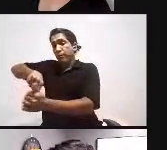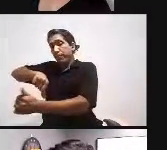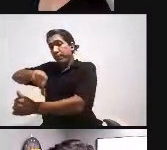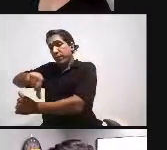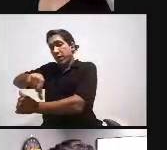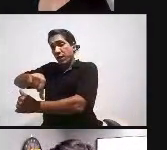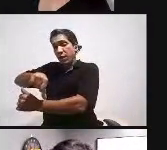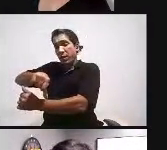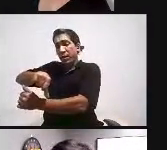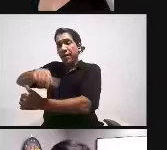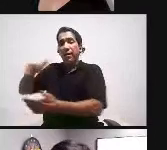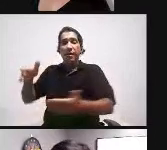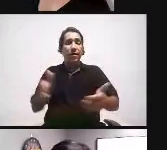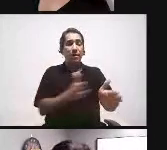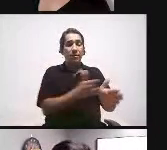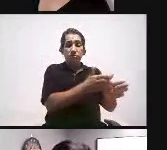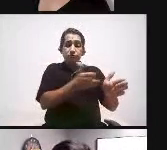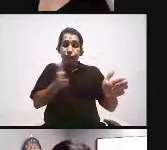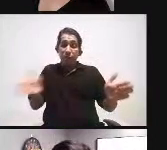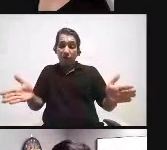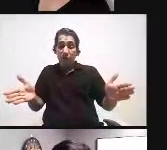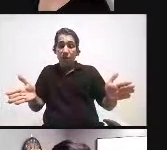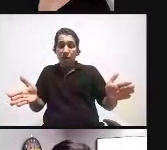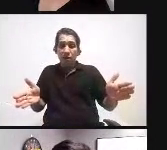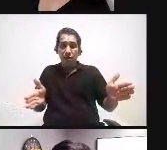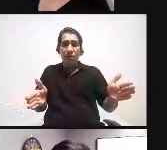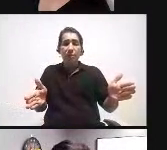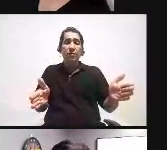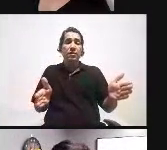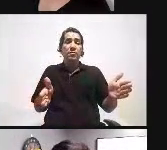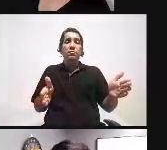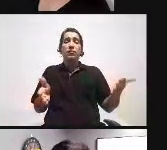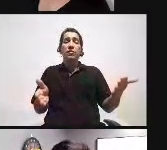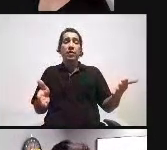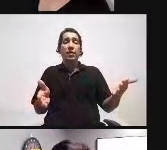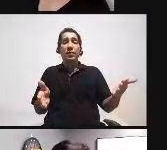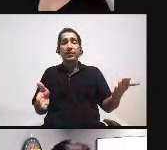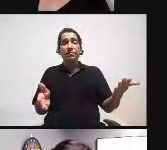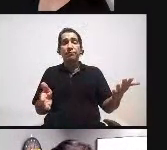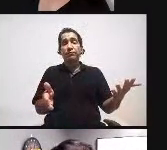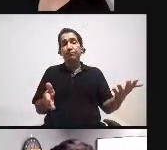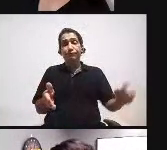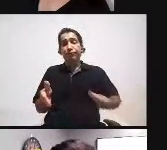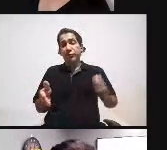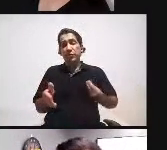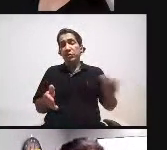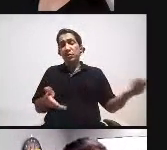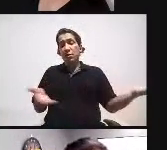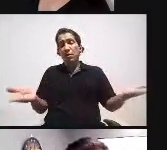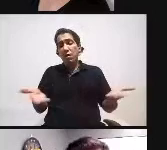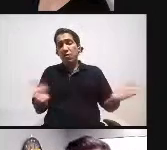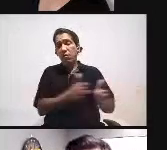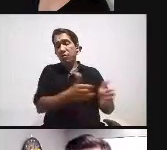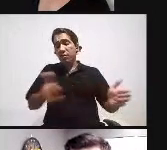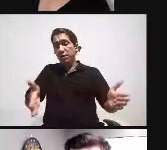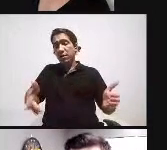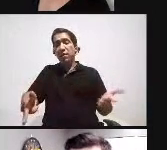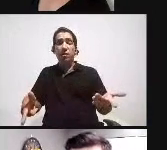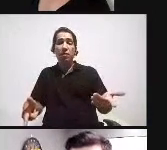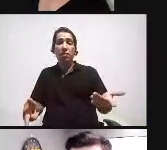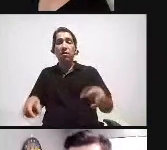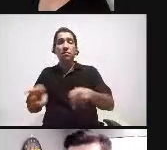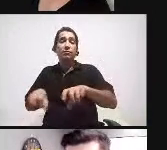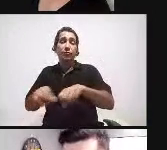para uma nova era, que é a era digital. Agora, essa transição ela não precisa ser feita do dia para a